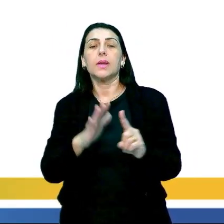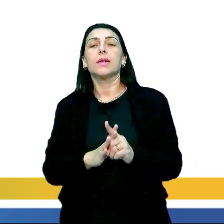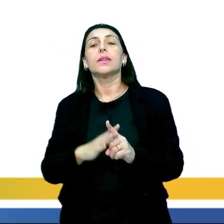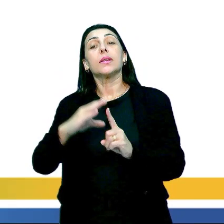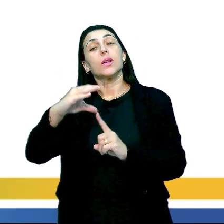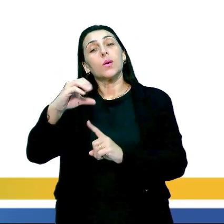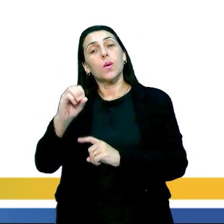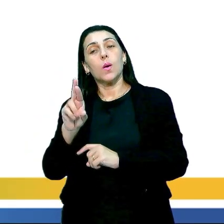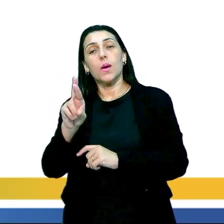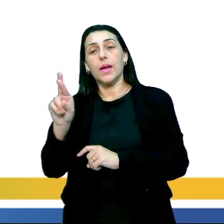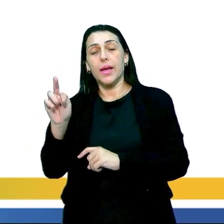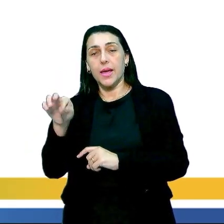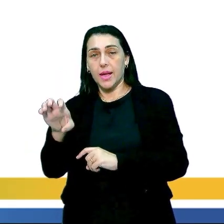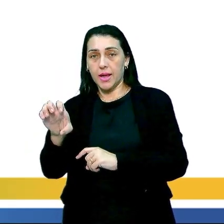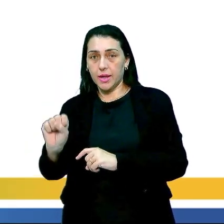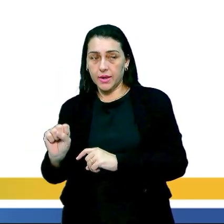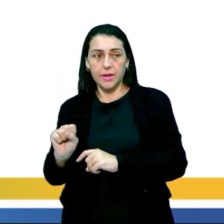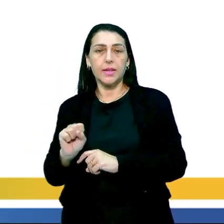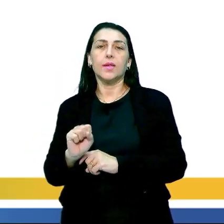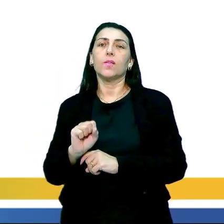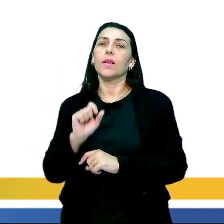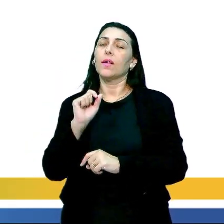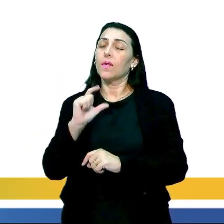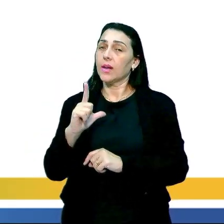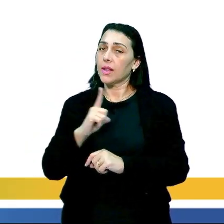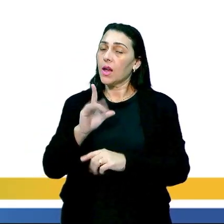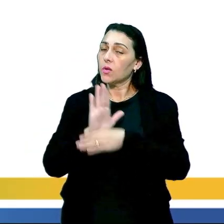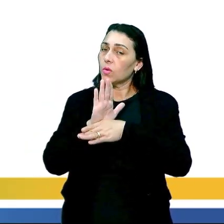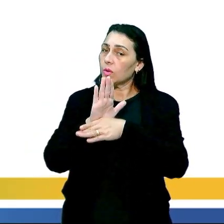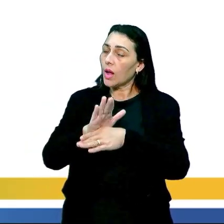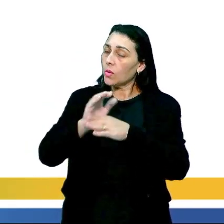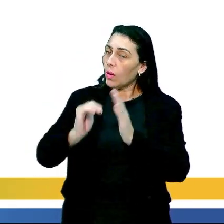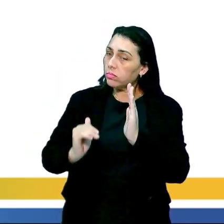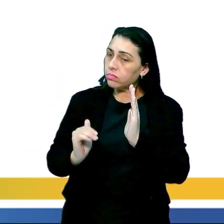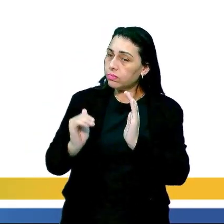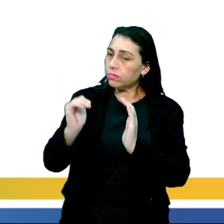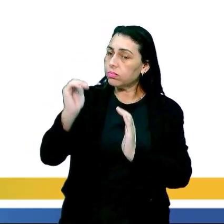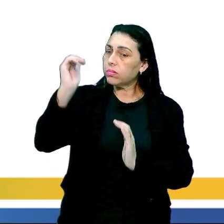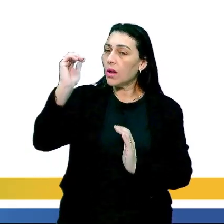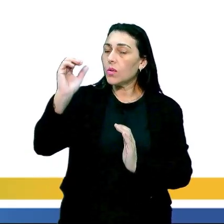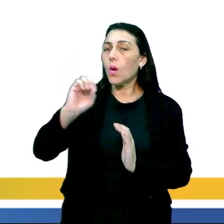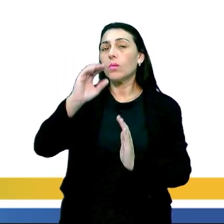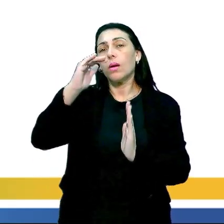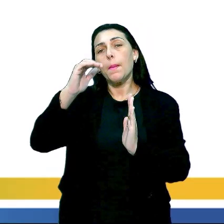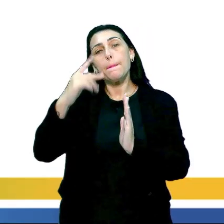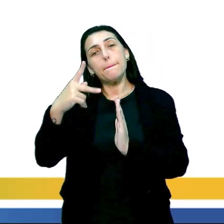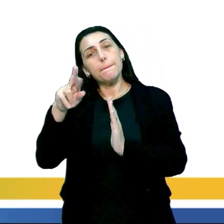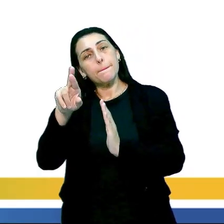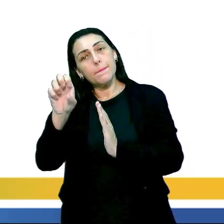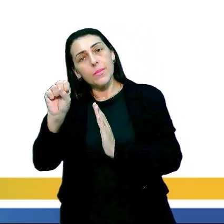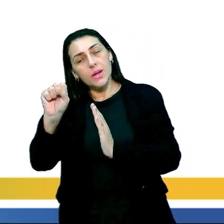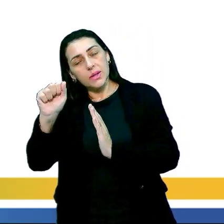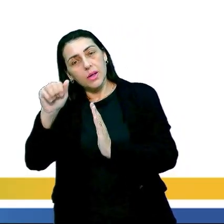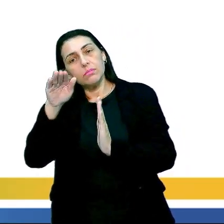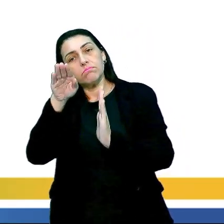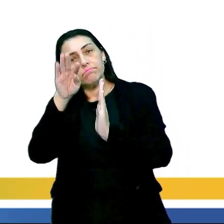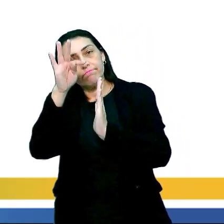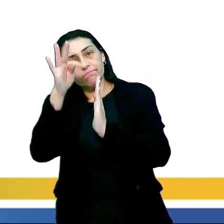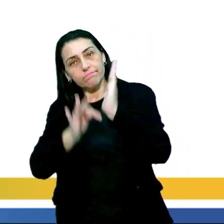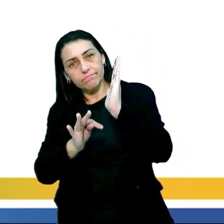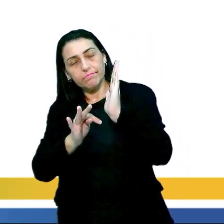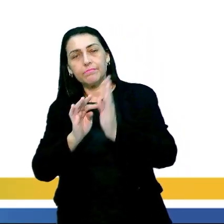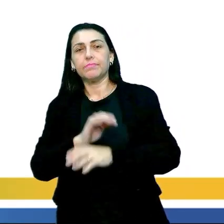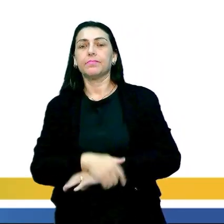correntes marítimas. Então, ela vai ou favorecer no aumento ou muitas vezes na pressão ou até mesmo na queda da